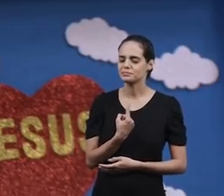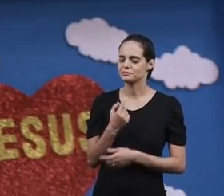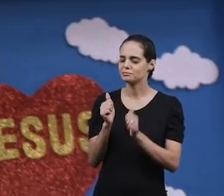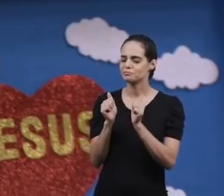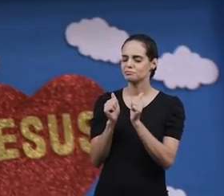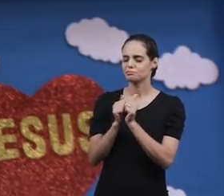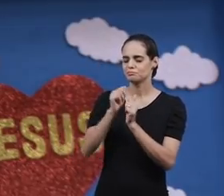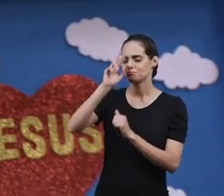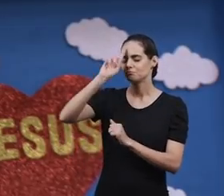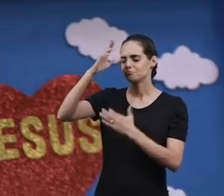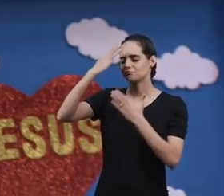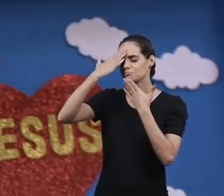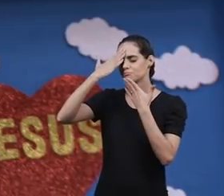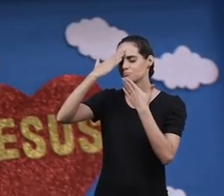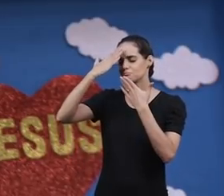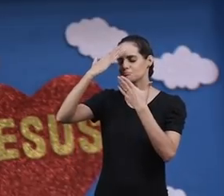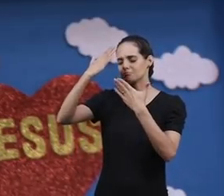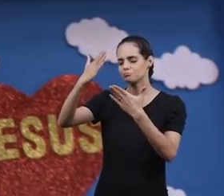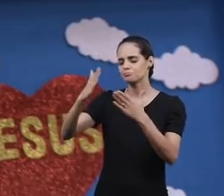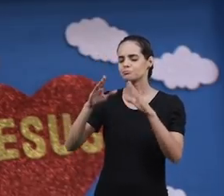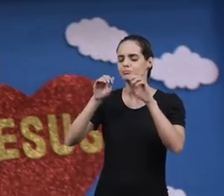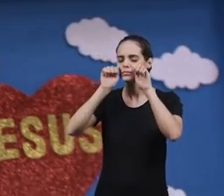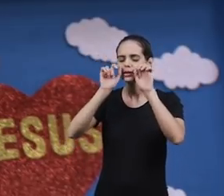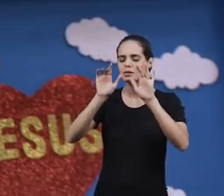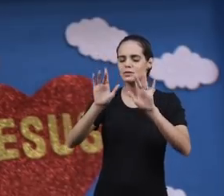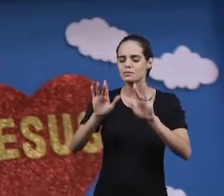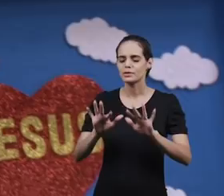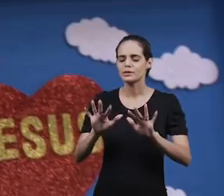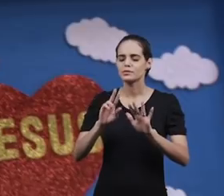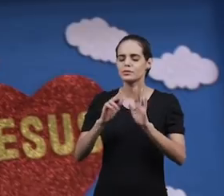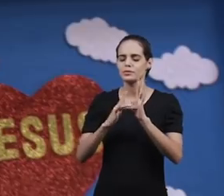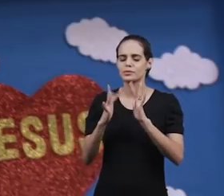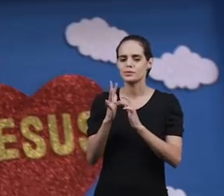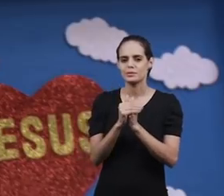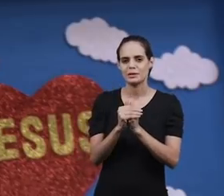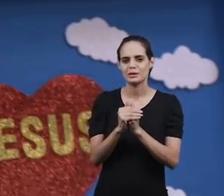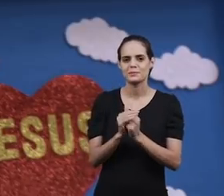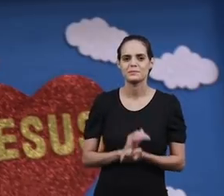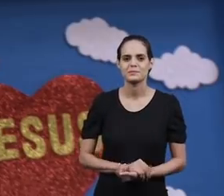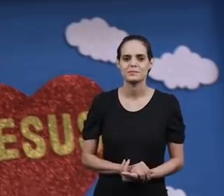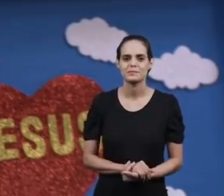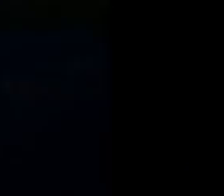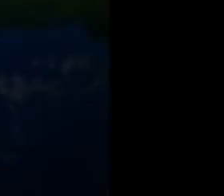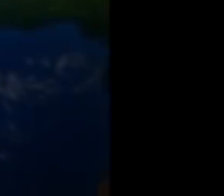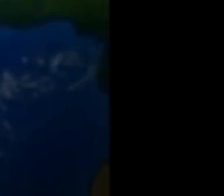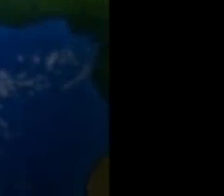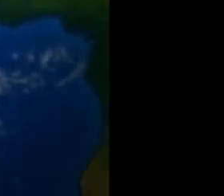teu aprisco. Te glorificamos por todas as tuas bênçãos, em nome de Jesus. Amém.